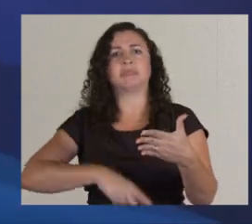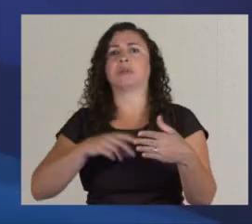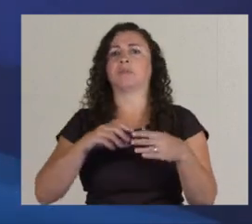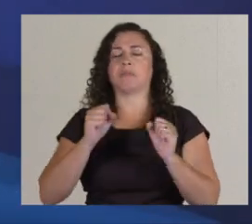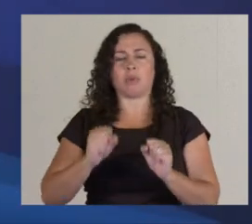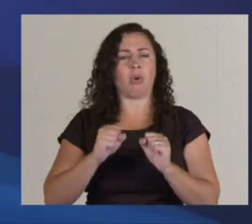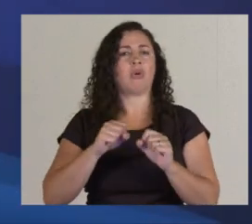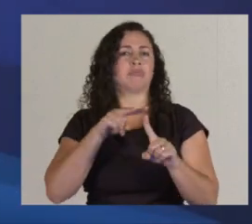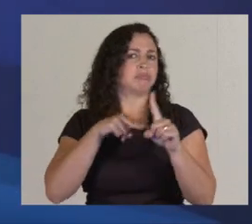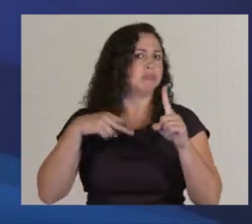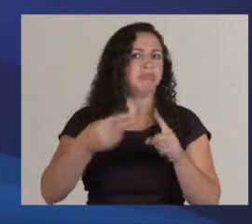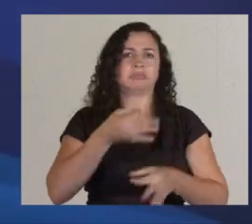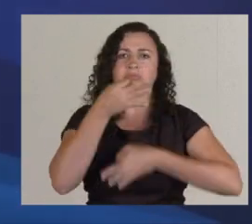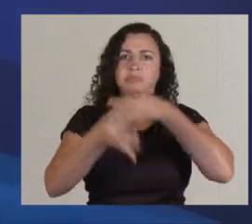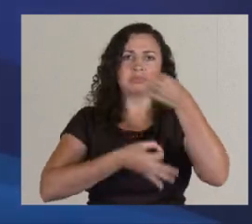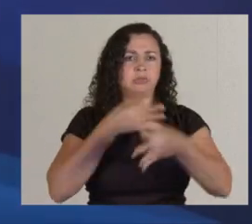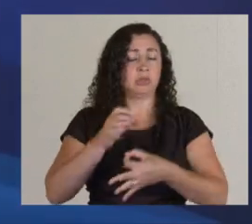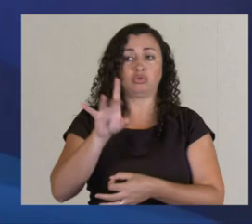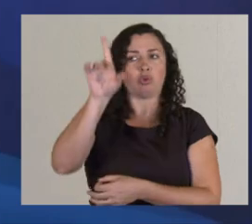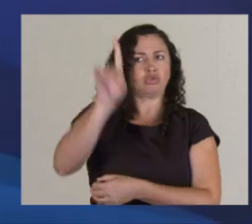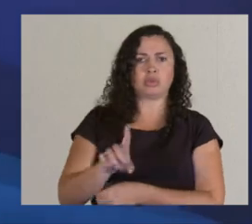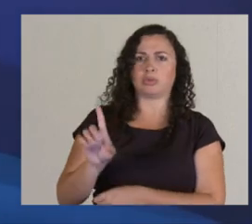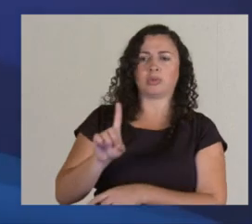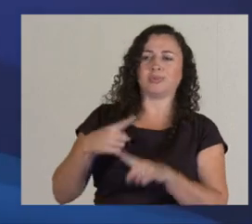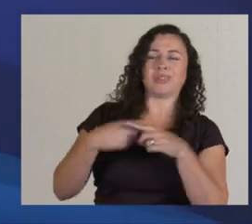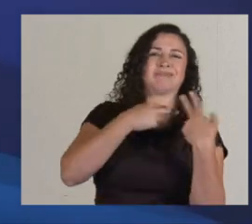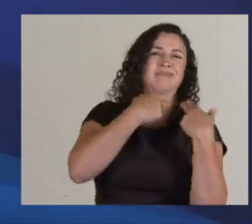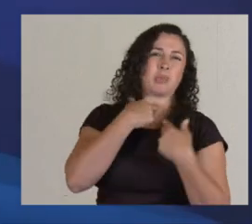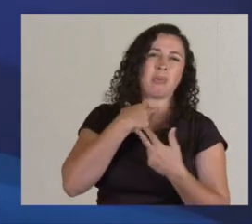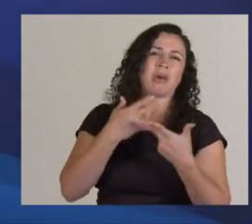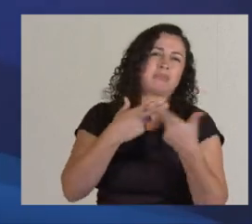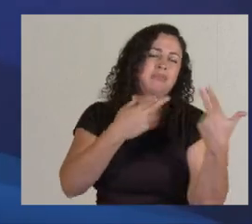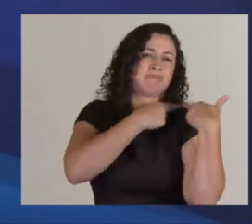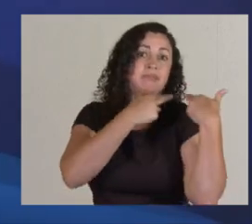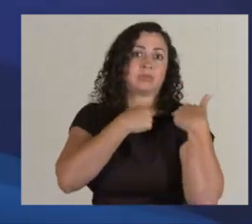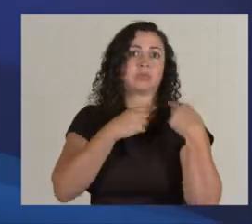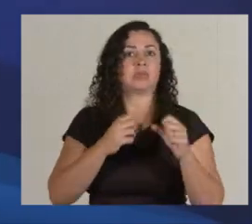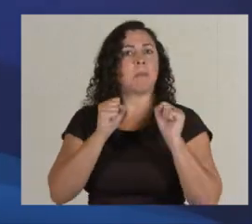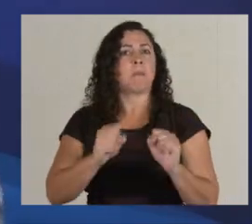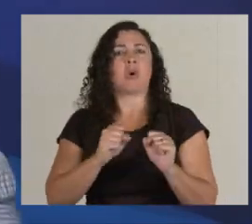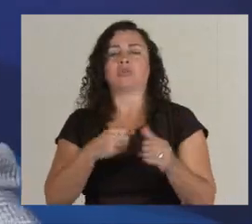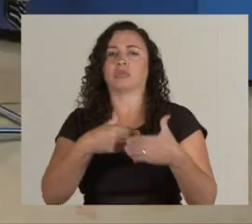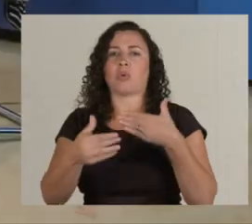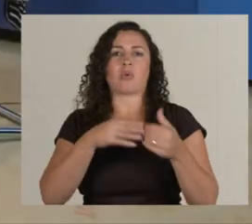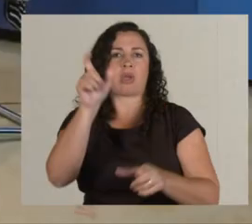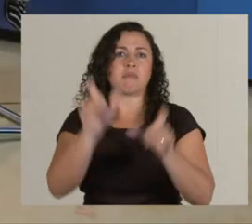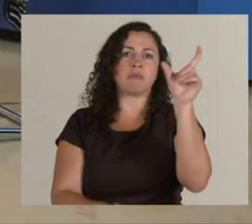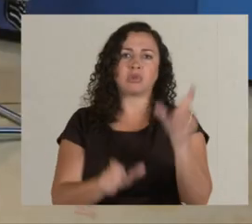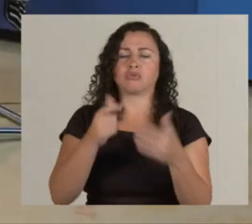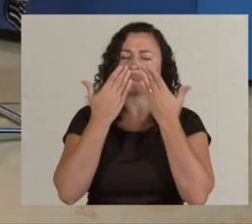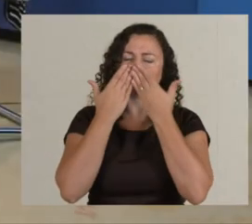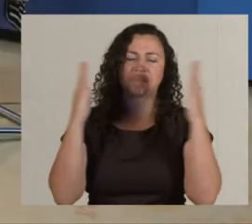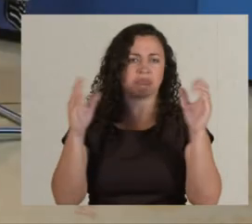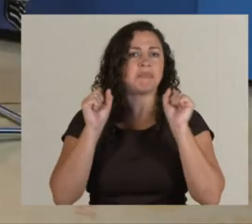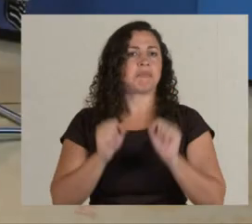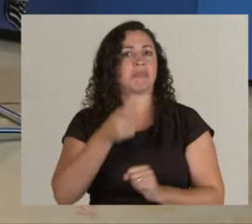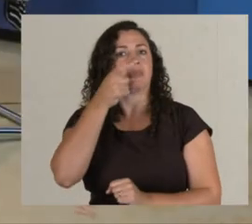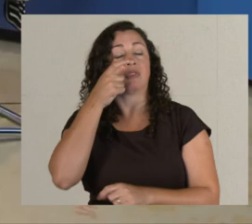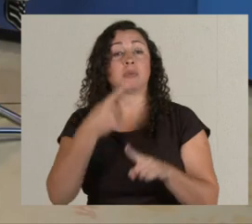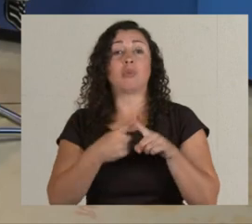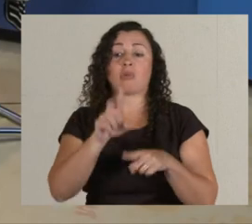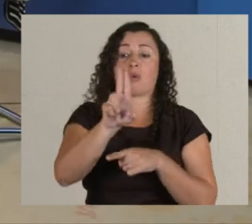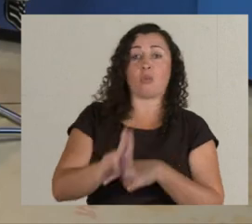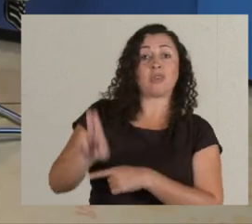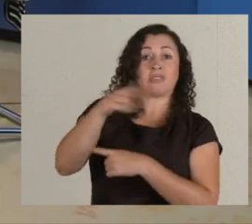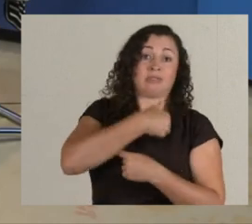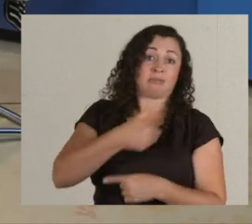dependendo do diretor, que também é sobrecarregado nas suas tarefas, de ter que passar para qualquer pessoa. Ou seja, o documento é público, considerando